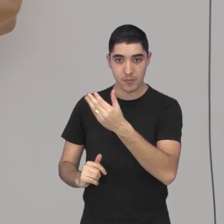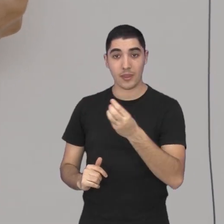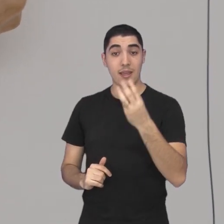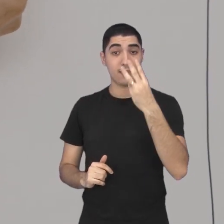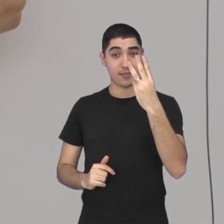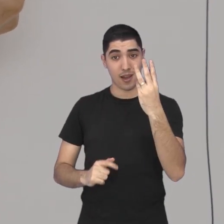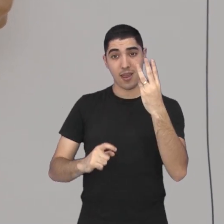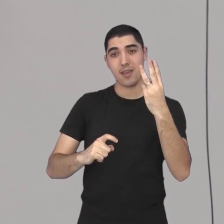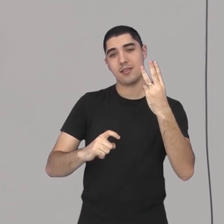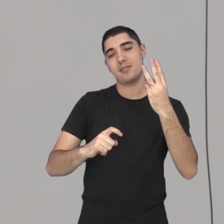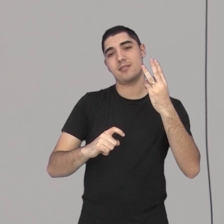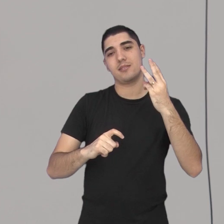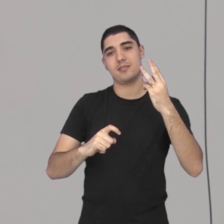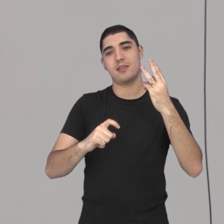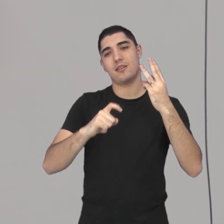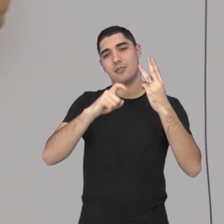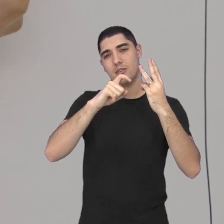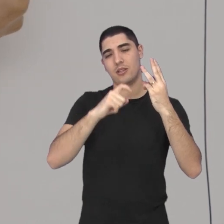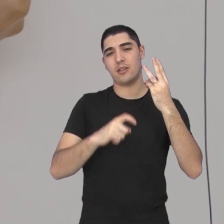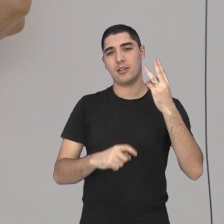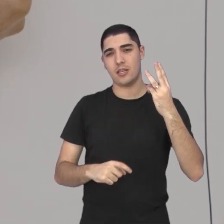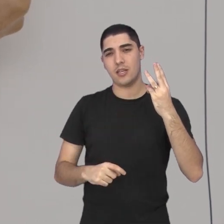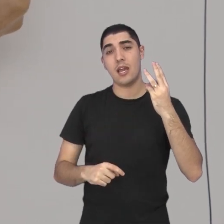menos 2 menos 1, 3x